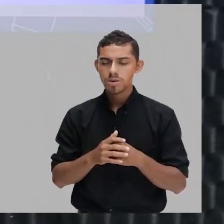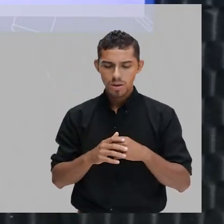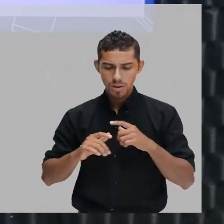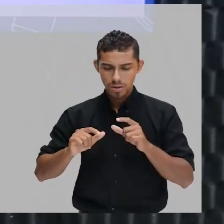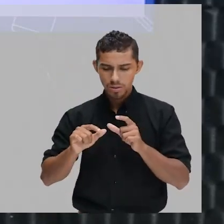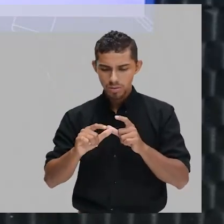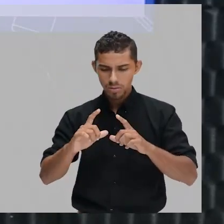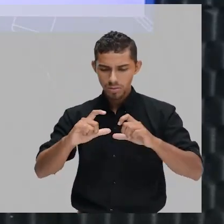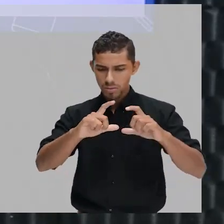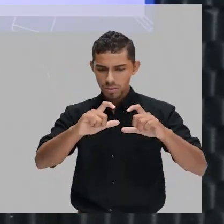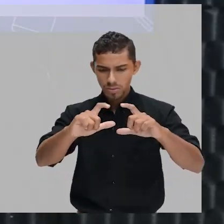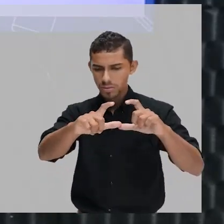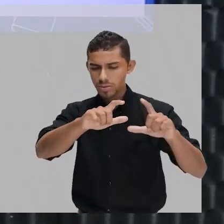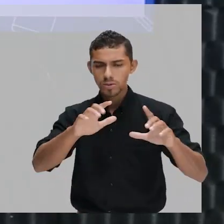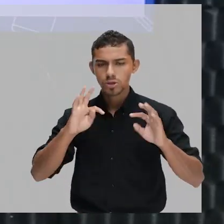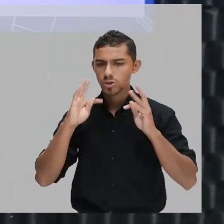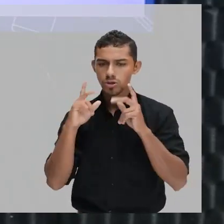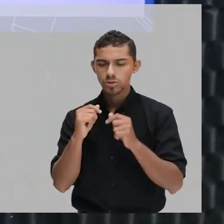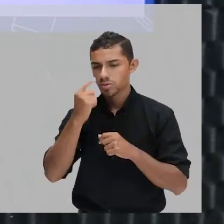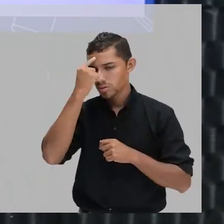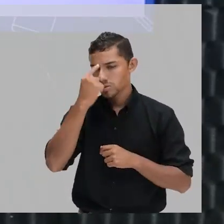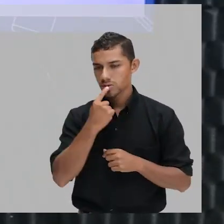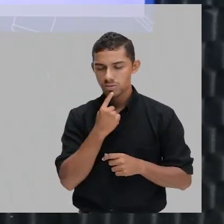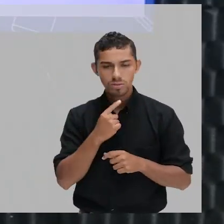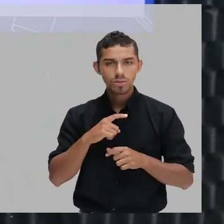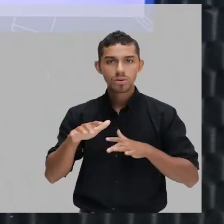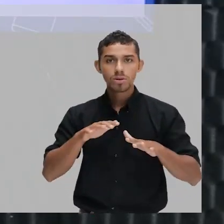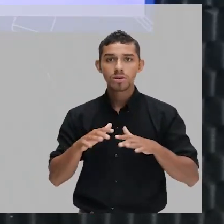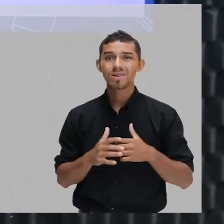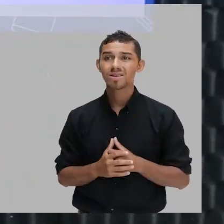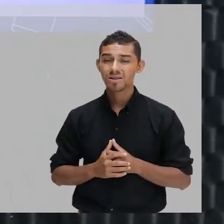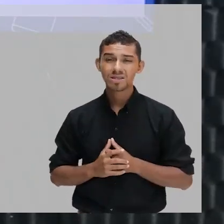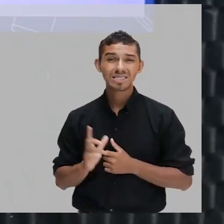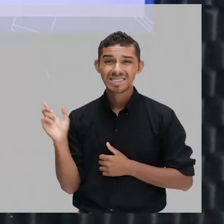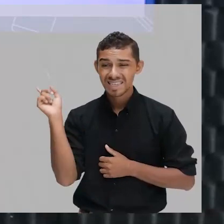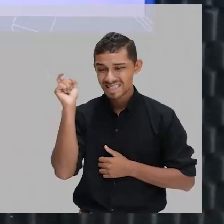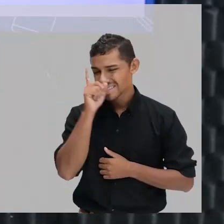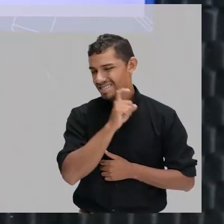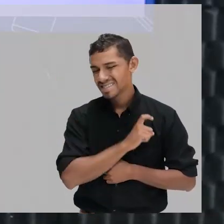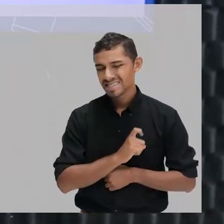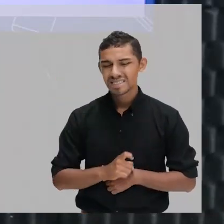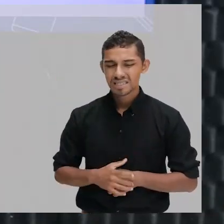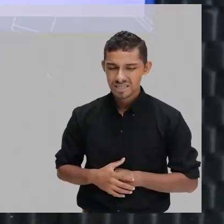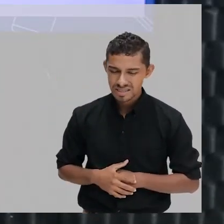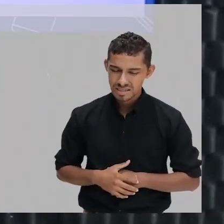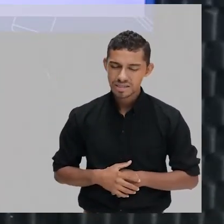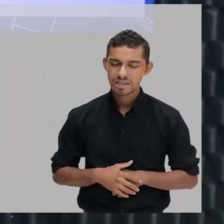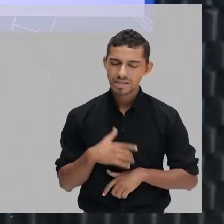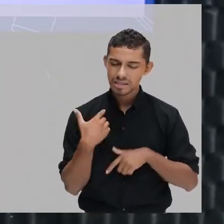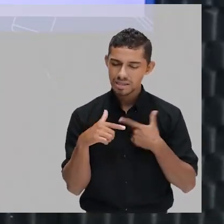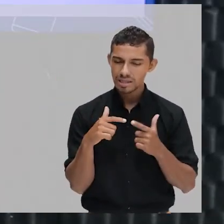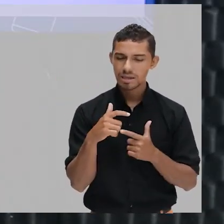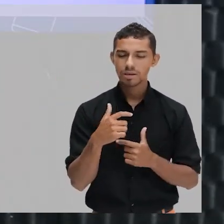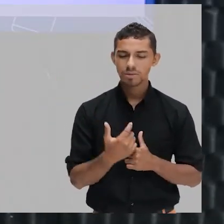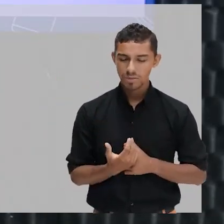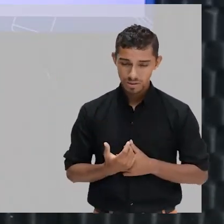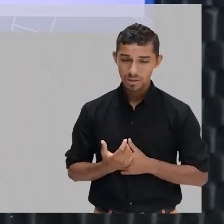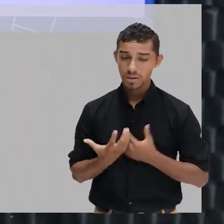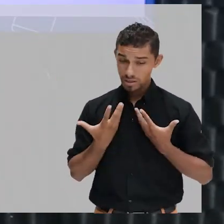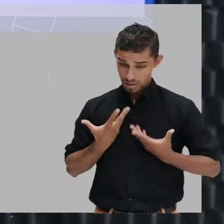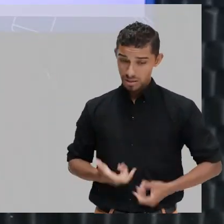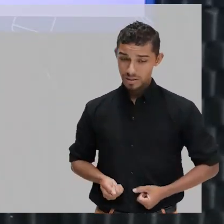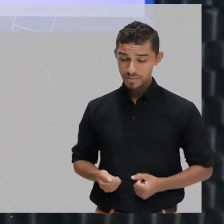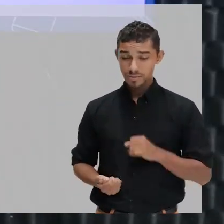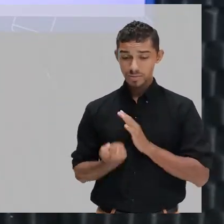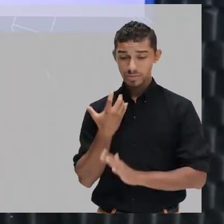fotografam até fazer todas as figuras se movimentarem. Gente, é um trabalho hercúleo, gigantesco. Esse é o teatro de manipulação que cria